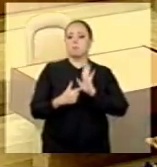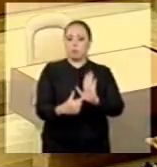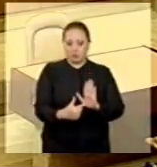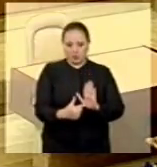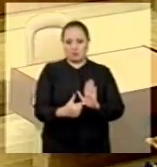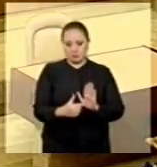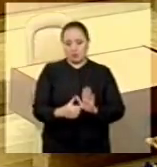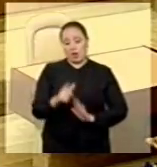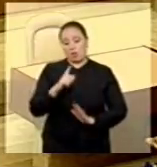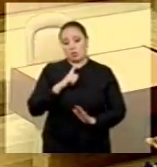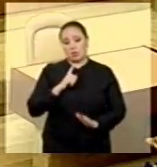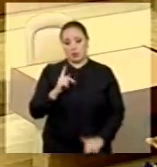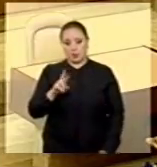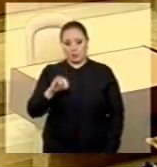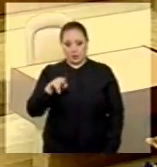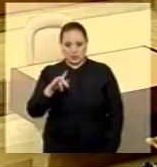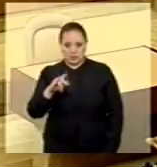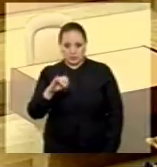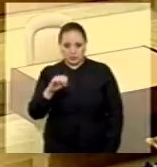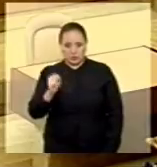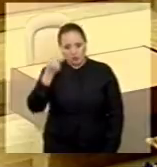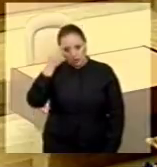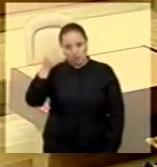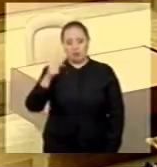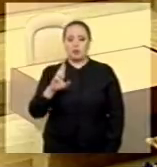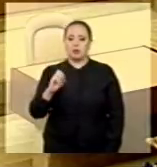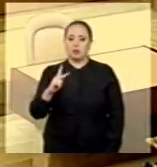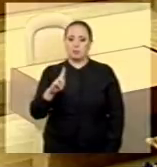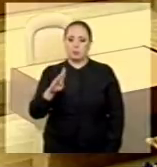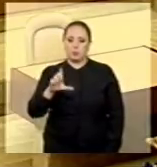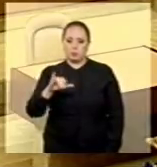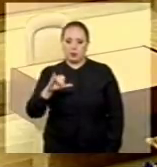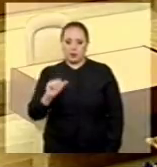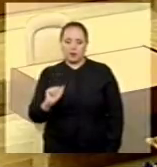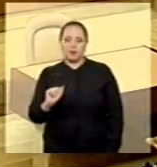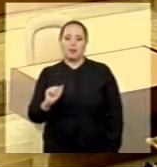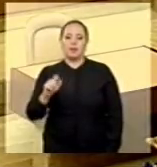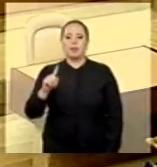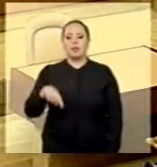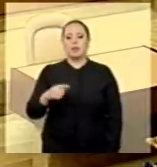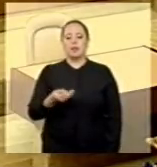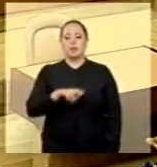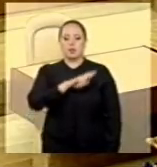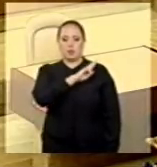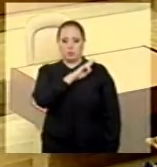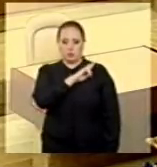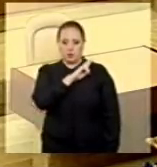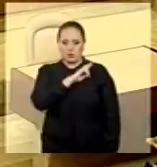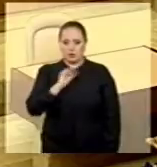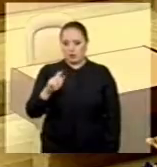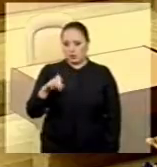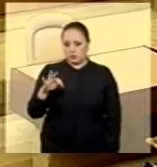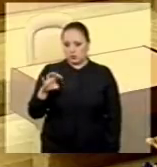esses princípios que a ideia de república quer designar, tanto a responsabilidade dos agentes